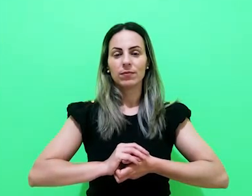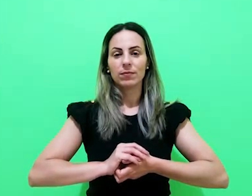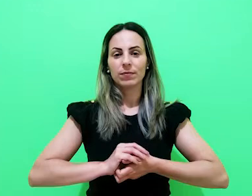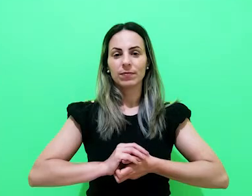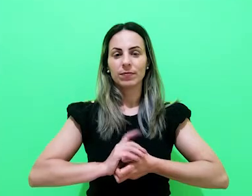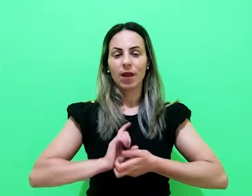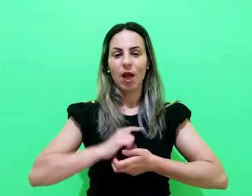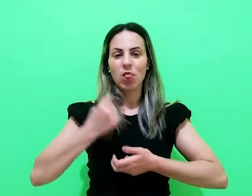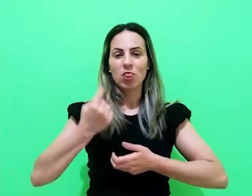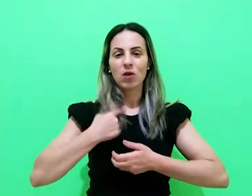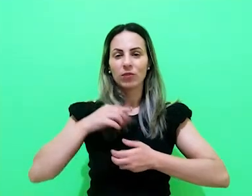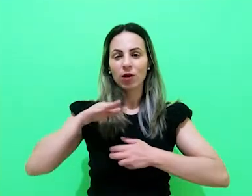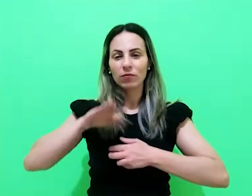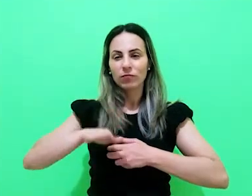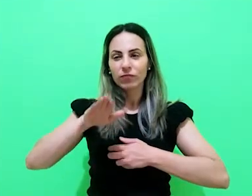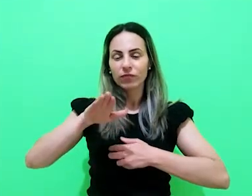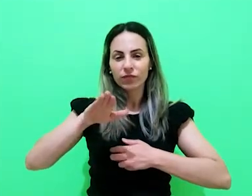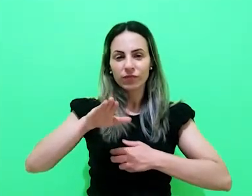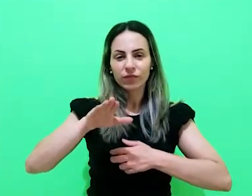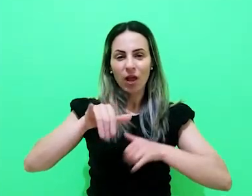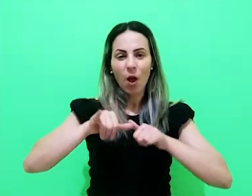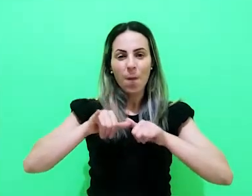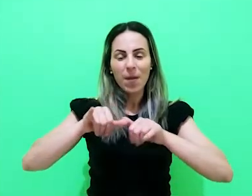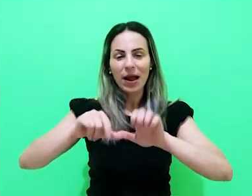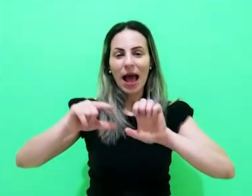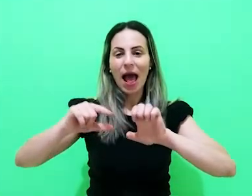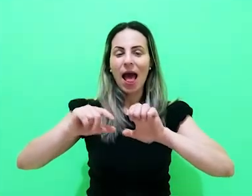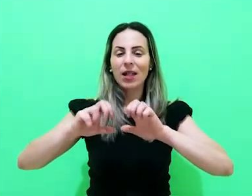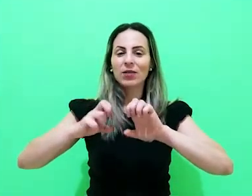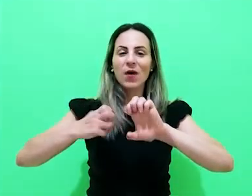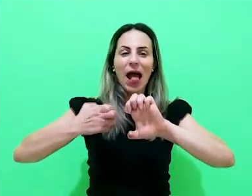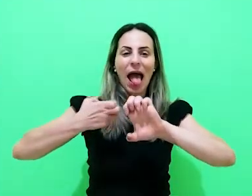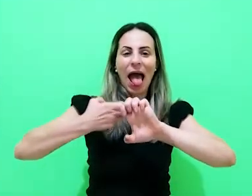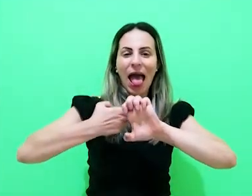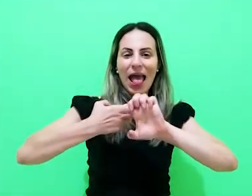Nós estamos passando pelo Extra aqui, à direita.